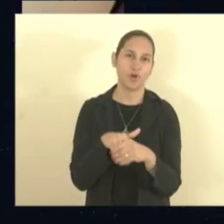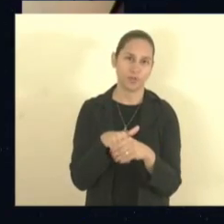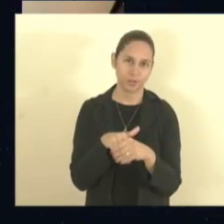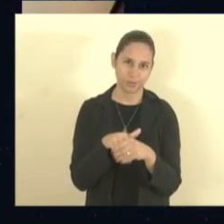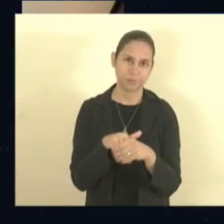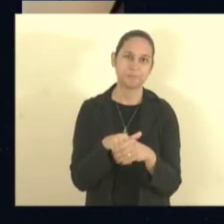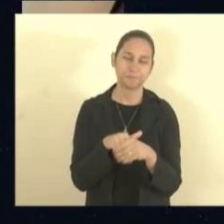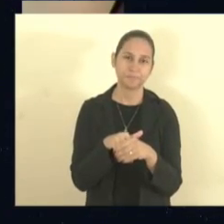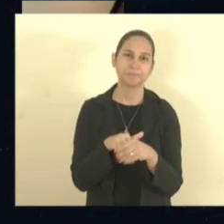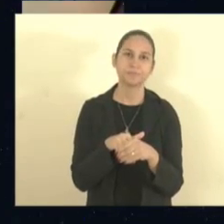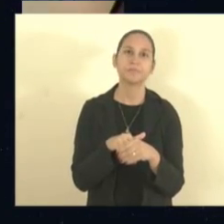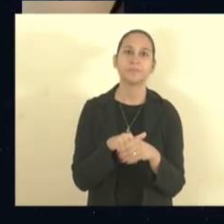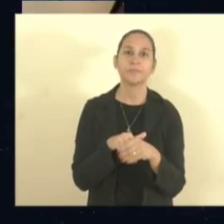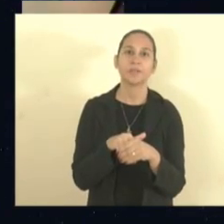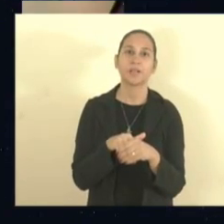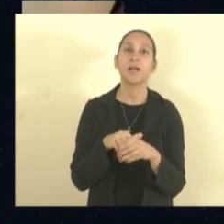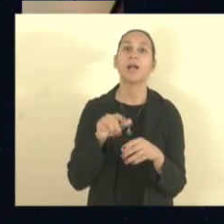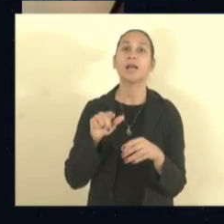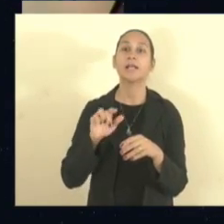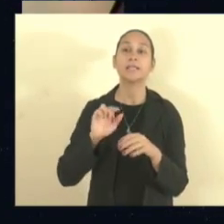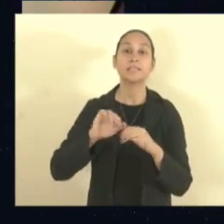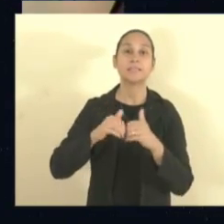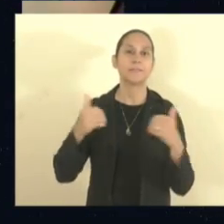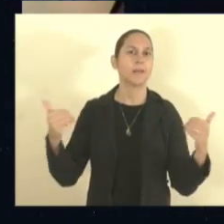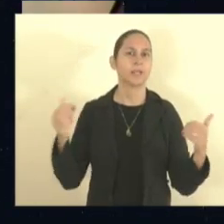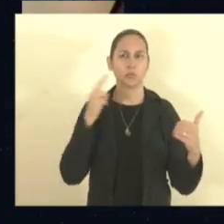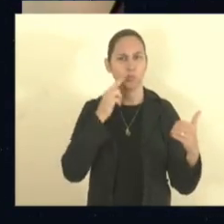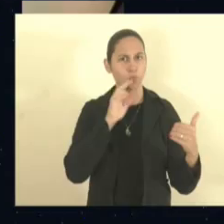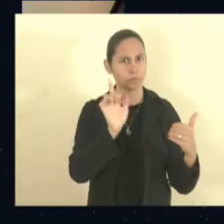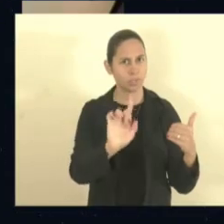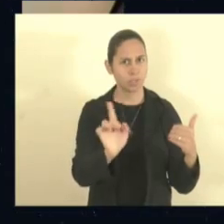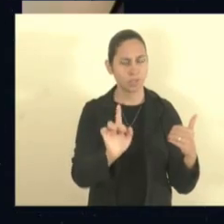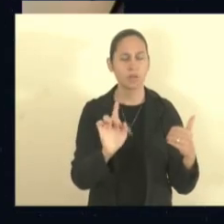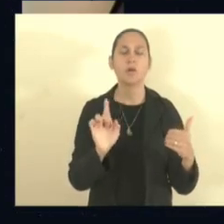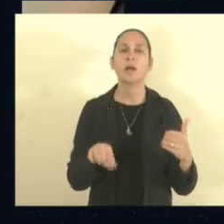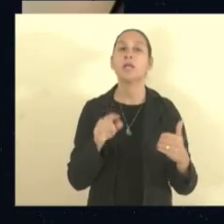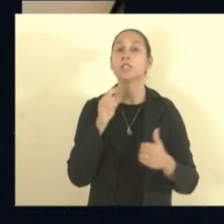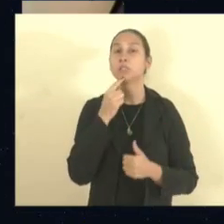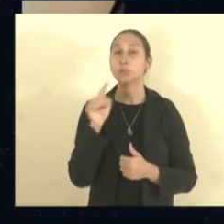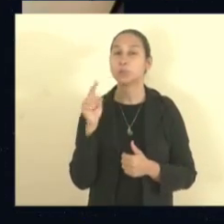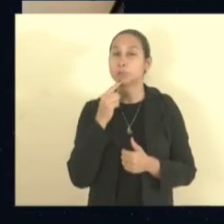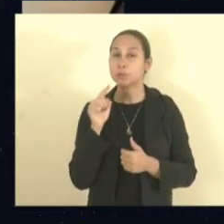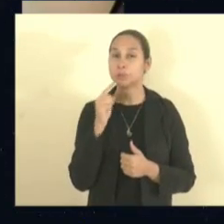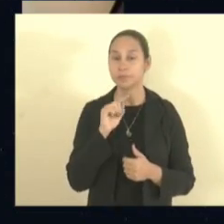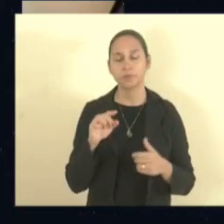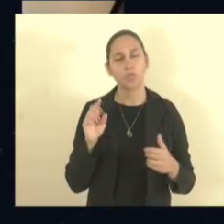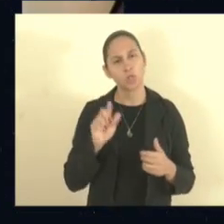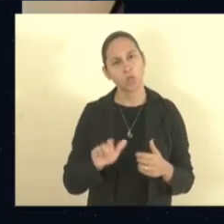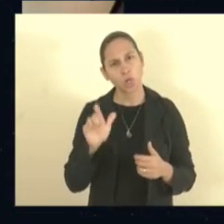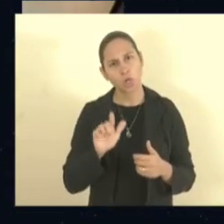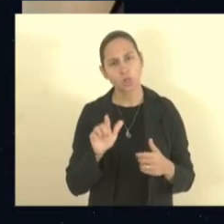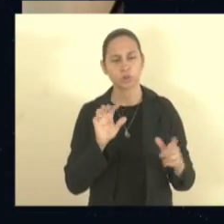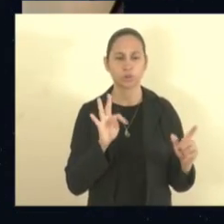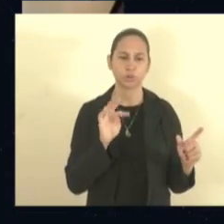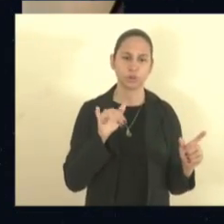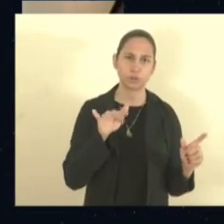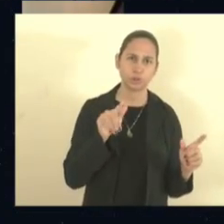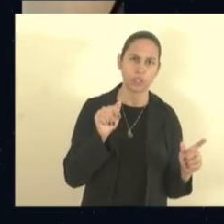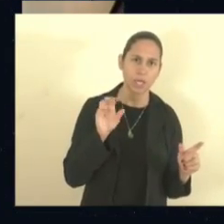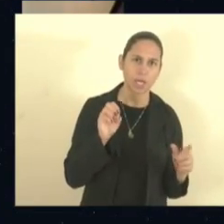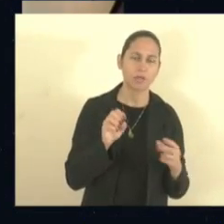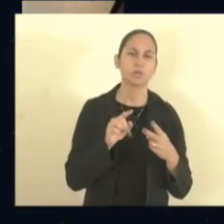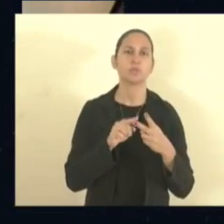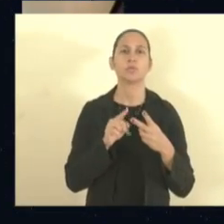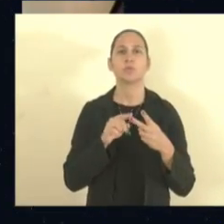como regimento, sem ser em regime de urgência. É toda semana. É claro que o Tiago Rolf e o Mazinho vão estar mais